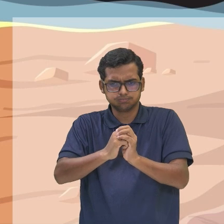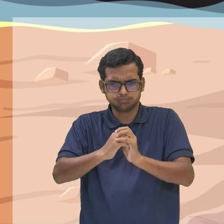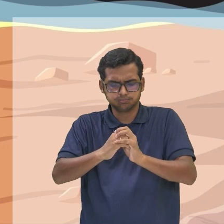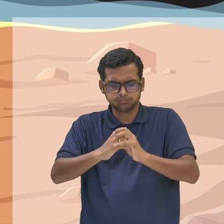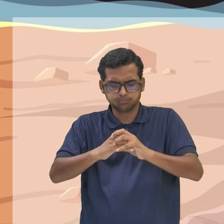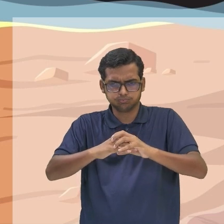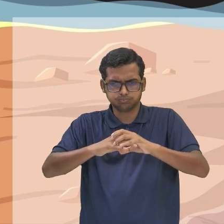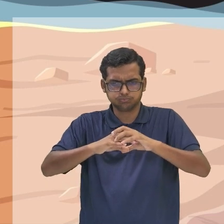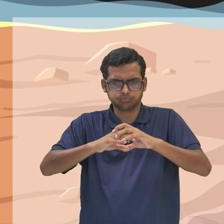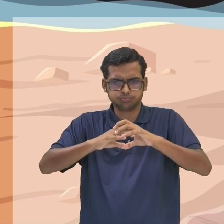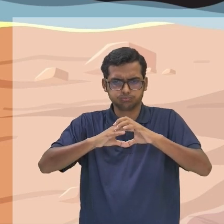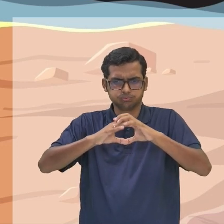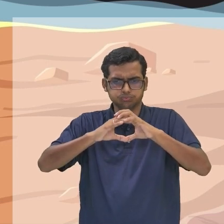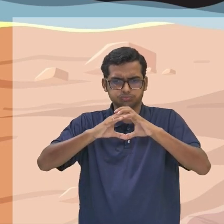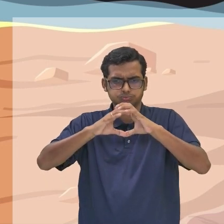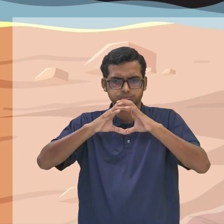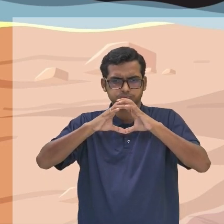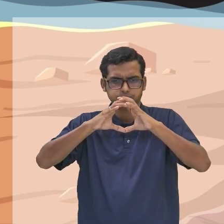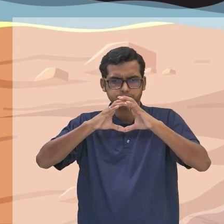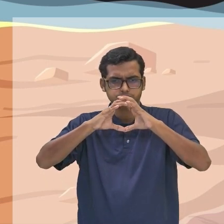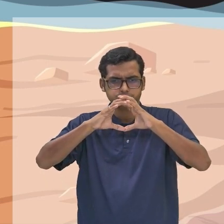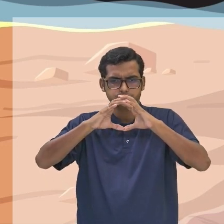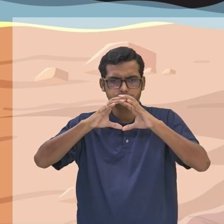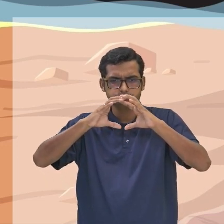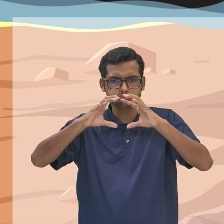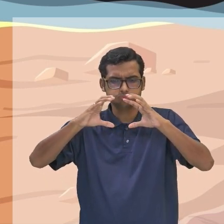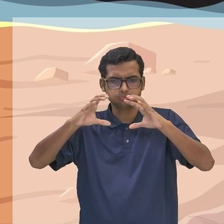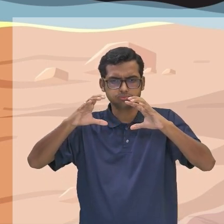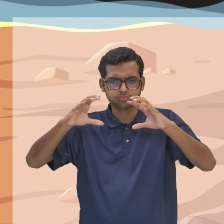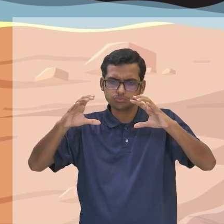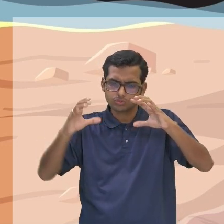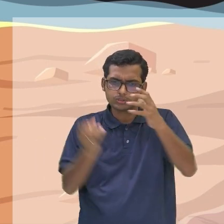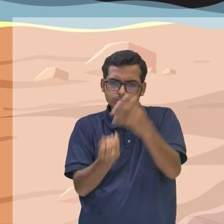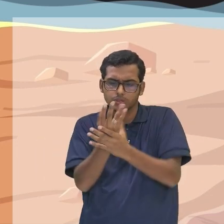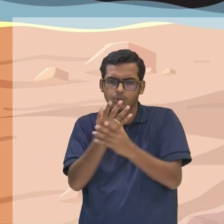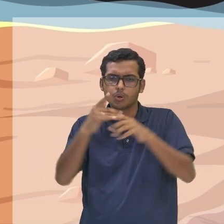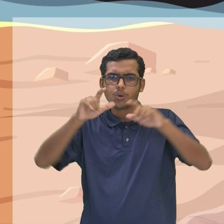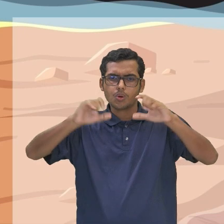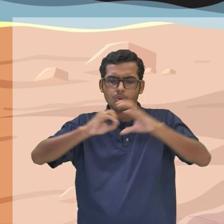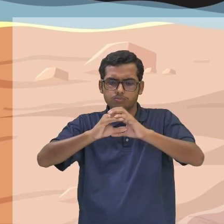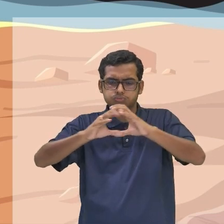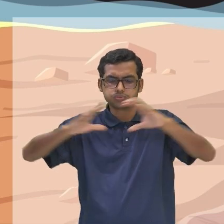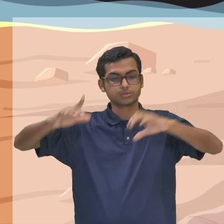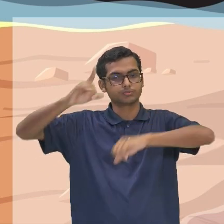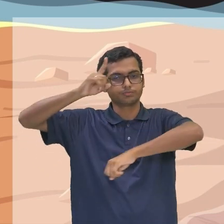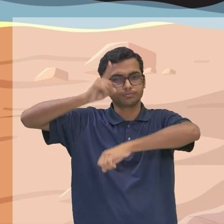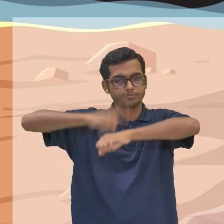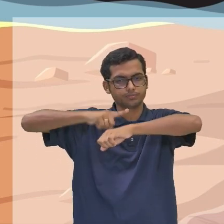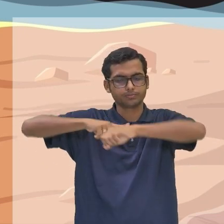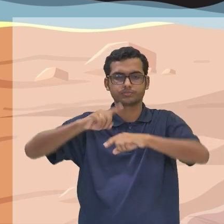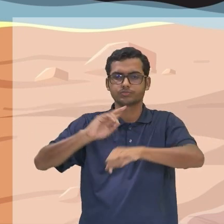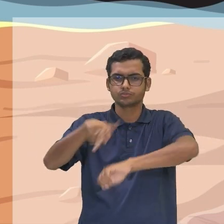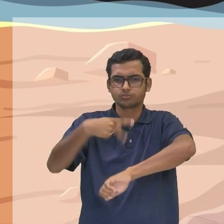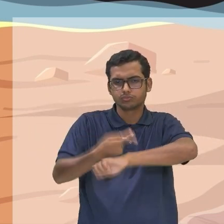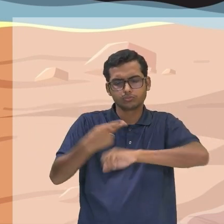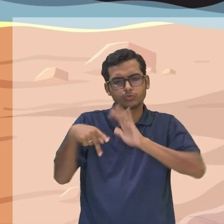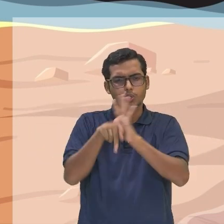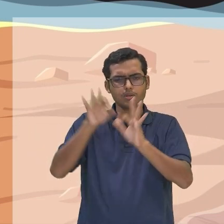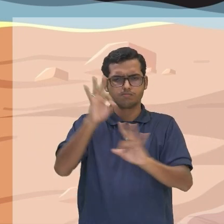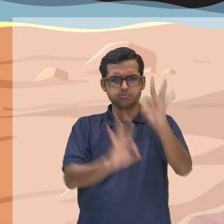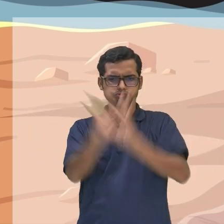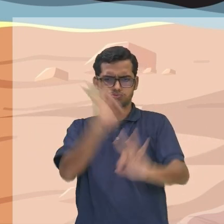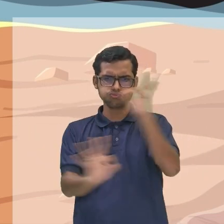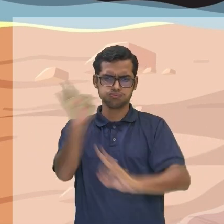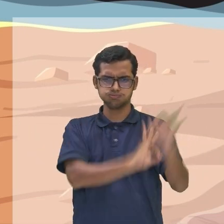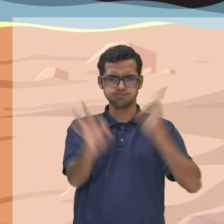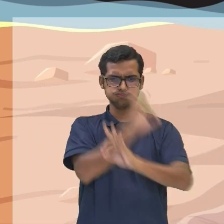foi criando dentro dele o espaço, tá certo? O espaço e o tempo. E as partículas ficaram muito agitadas, porque afinal